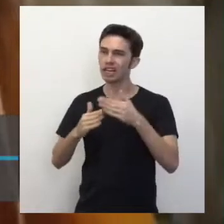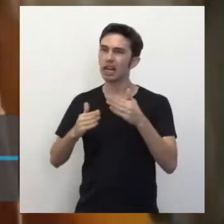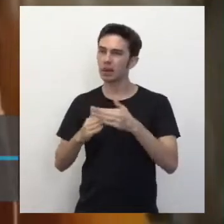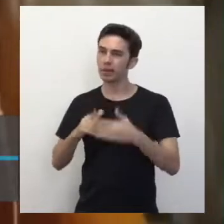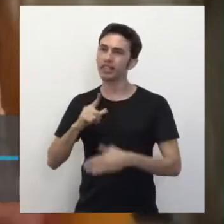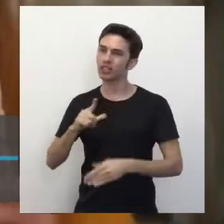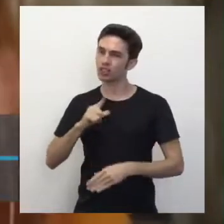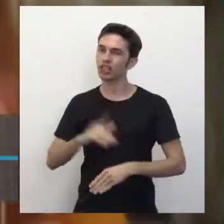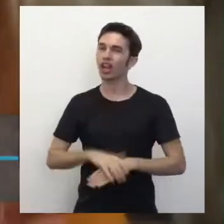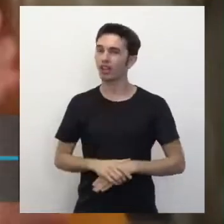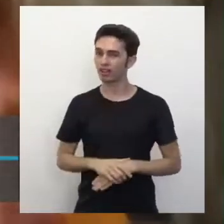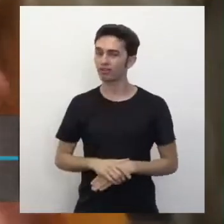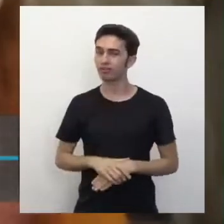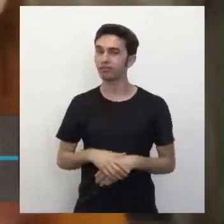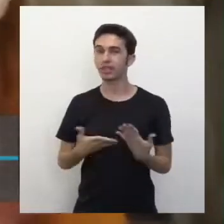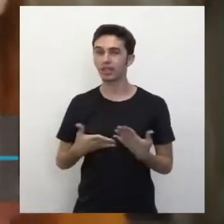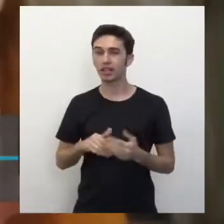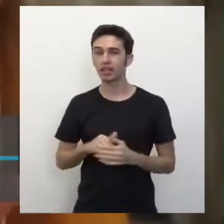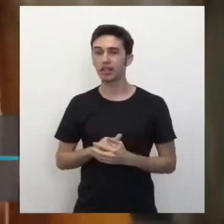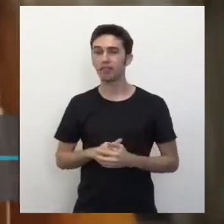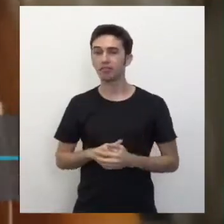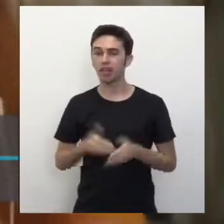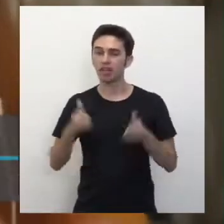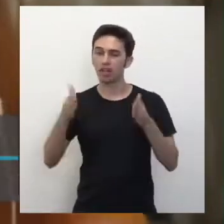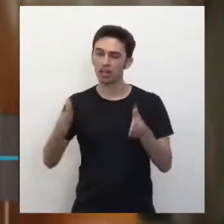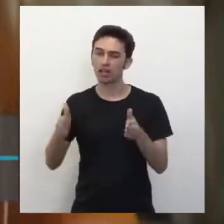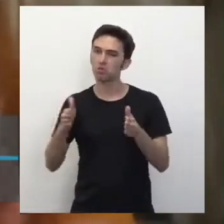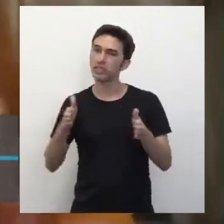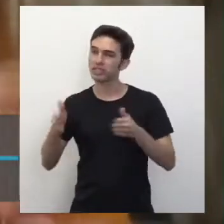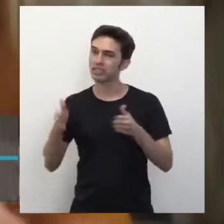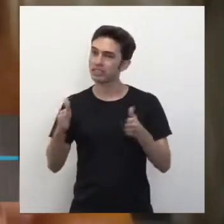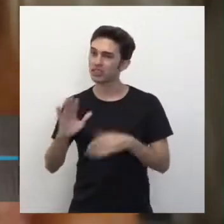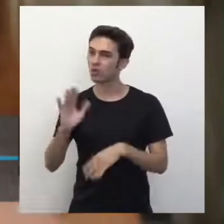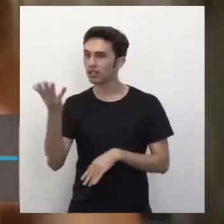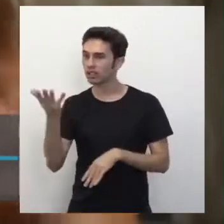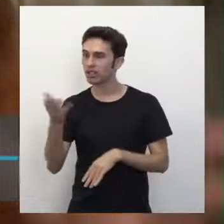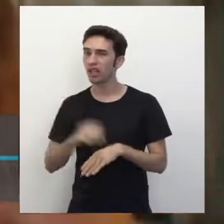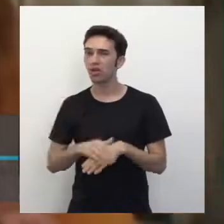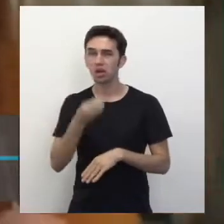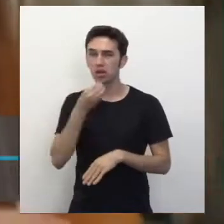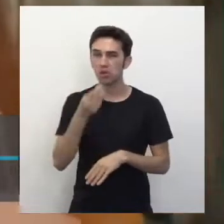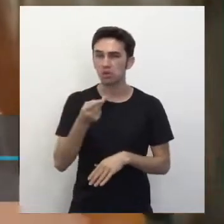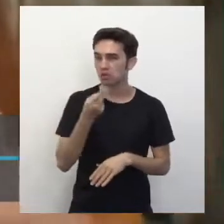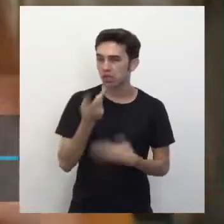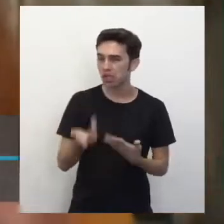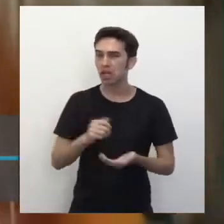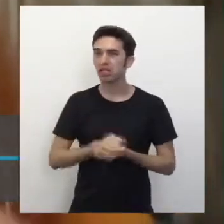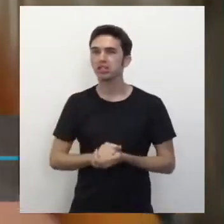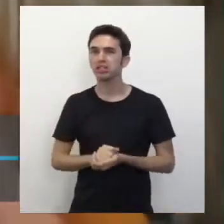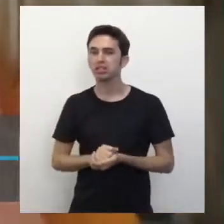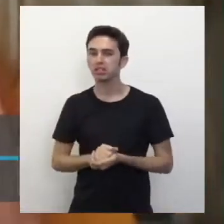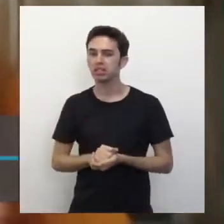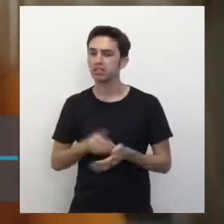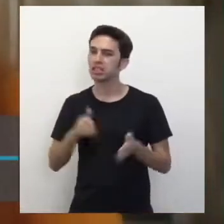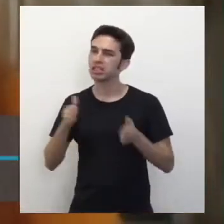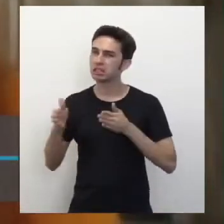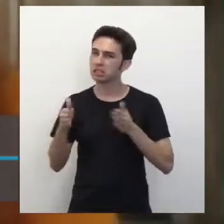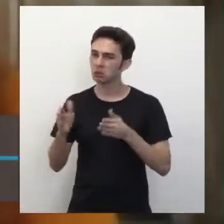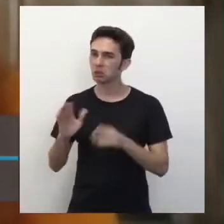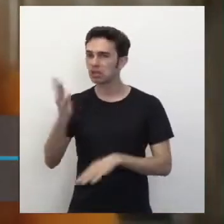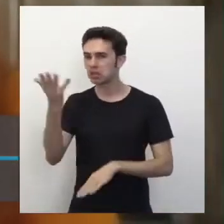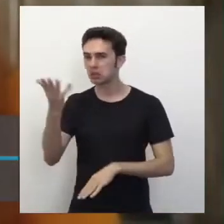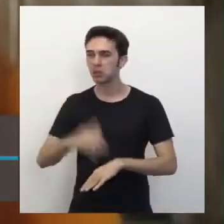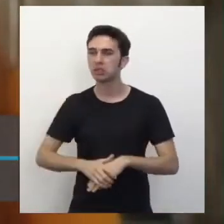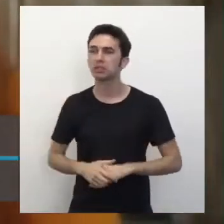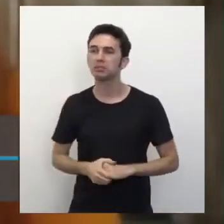decisões dentro de determinadas possibilidades e circunstâncias,